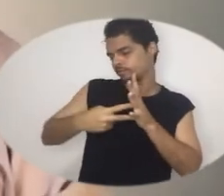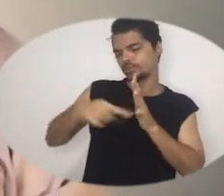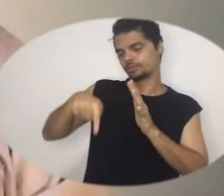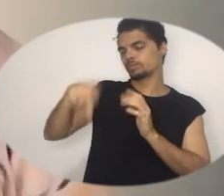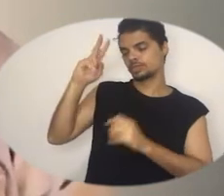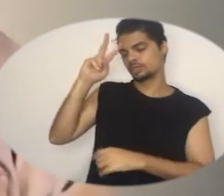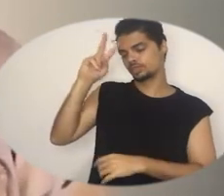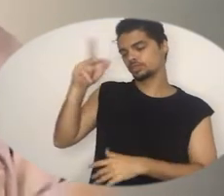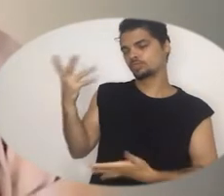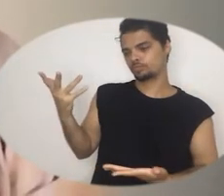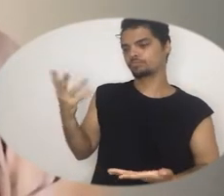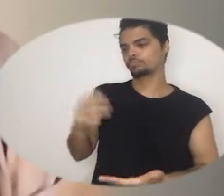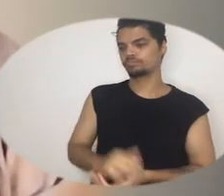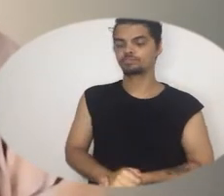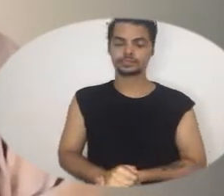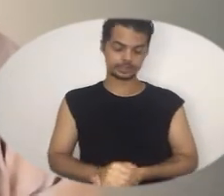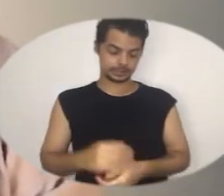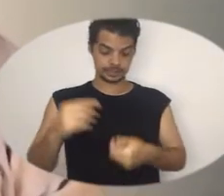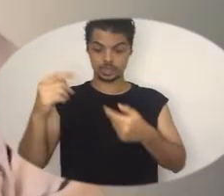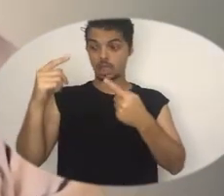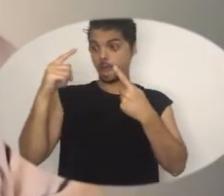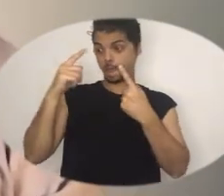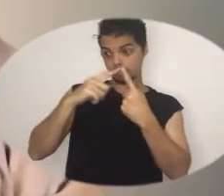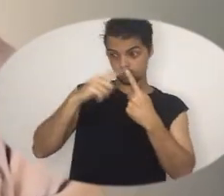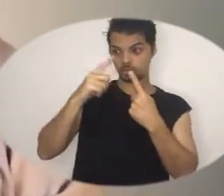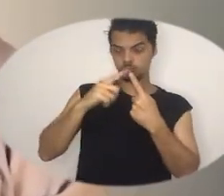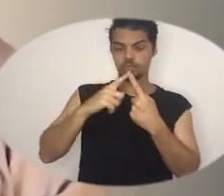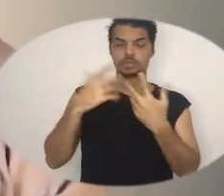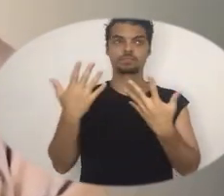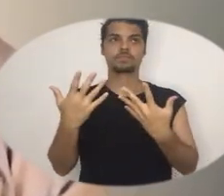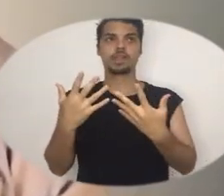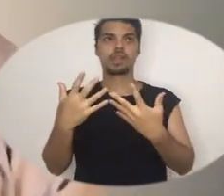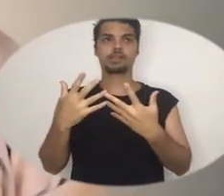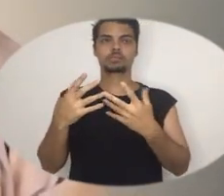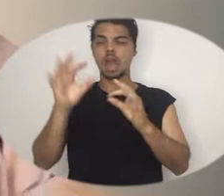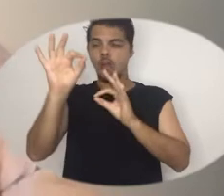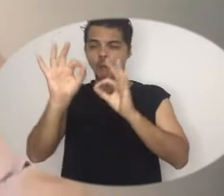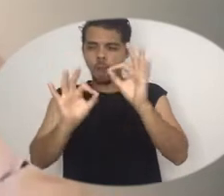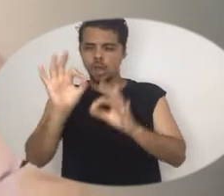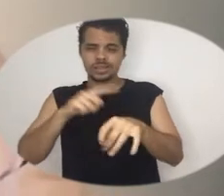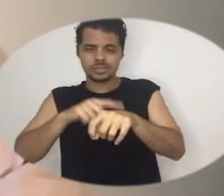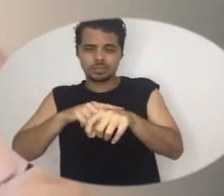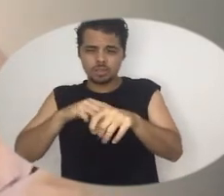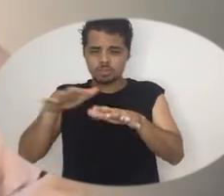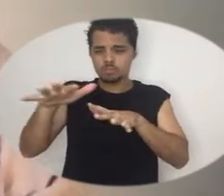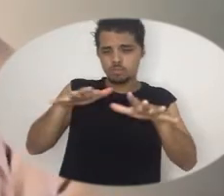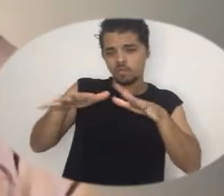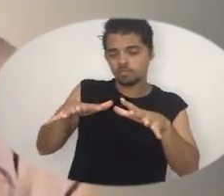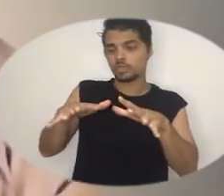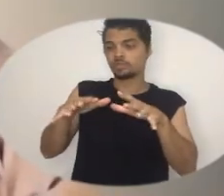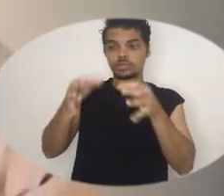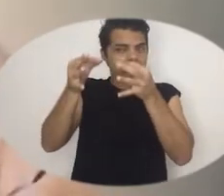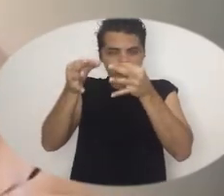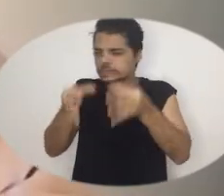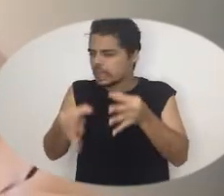história a primeira delas é que não há uma cronologia única para a independência ou seja o que acontecia